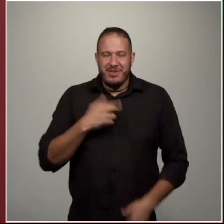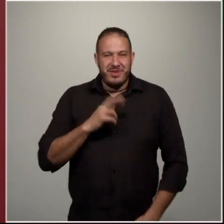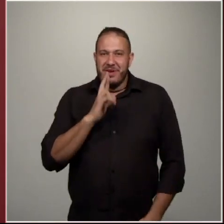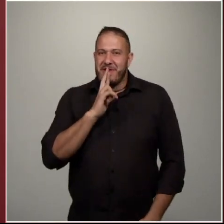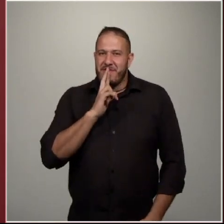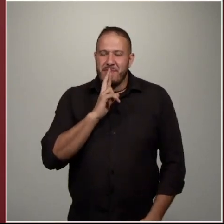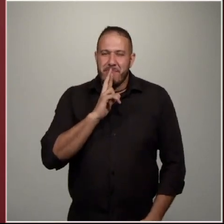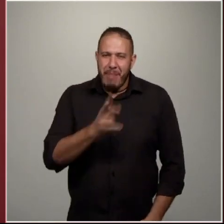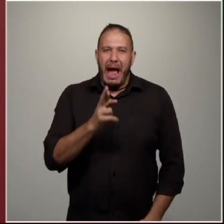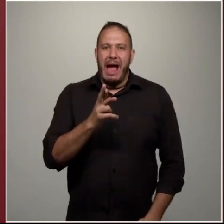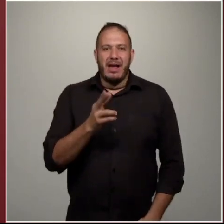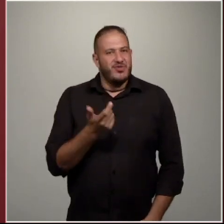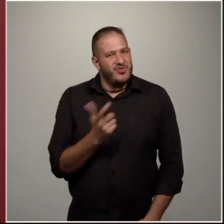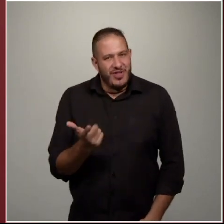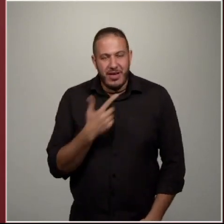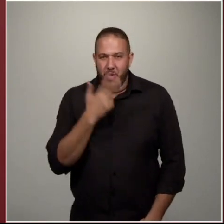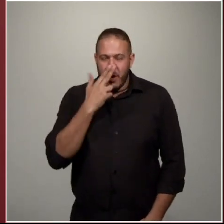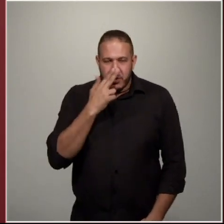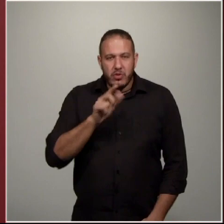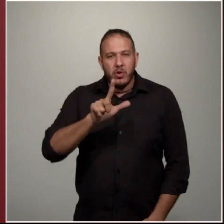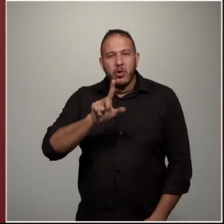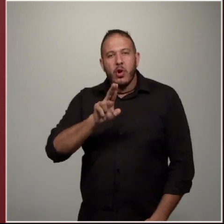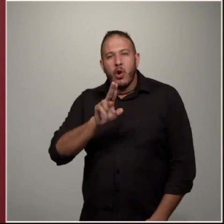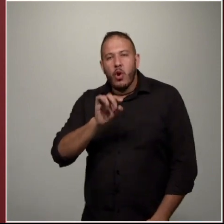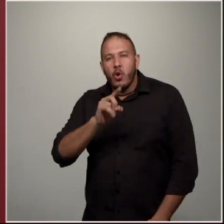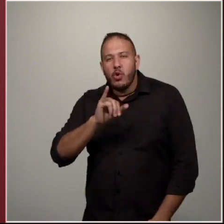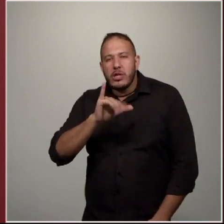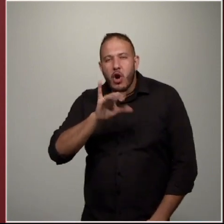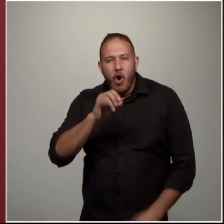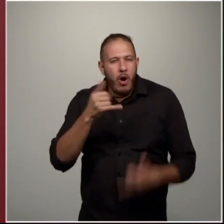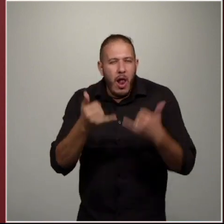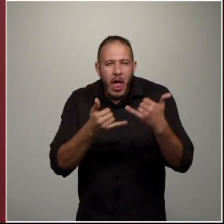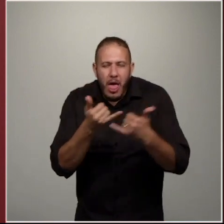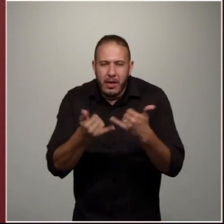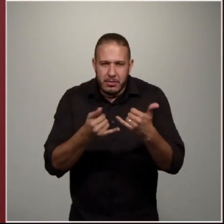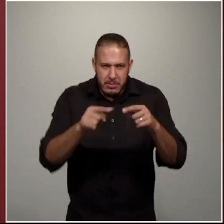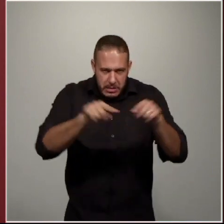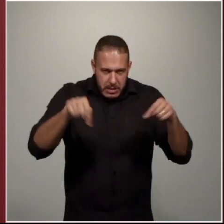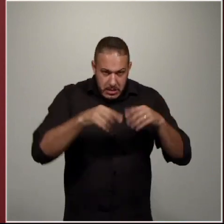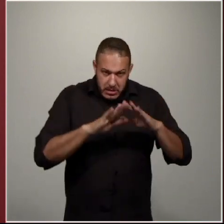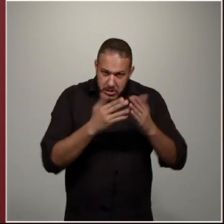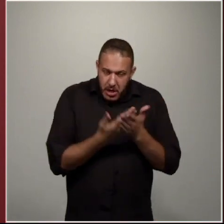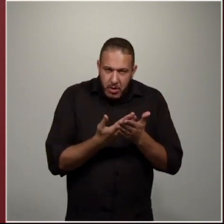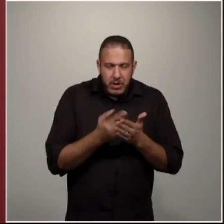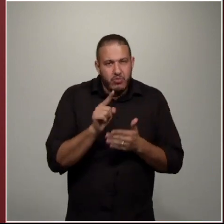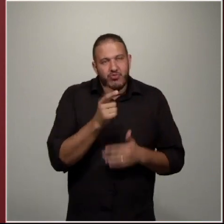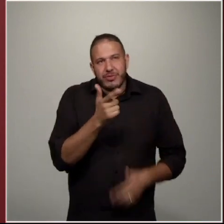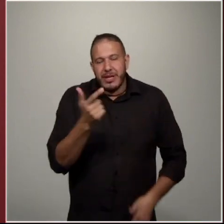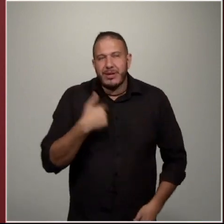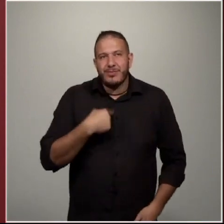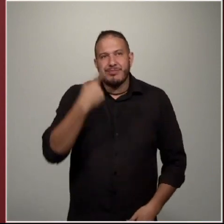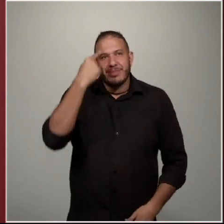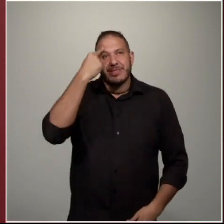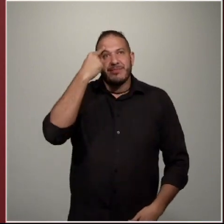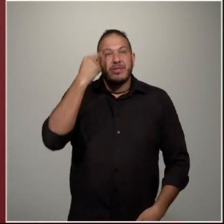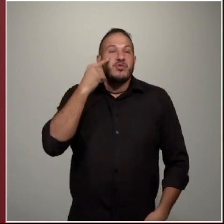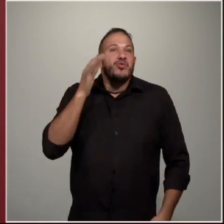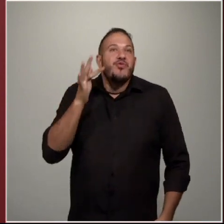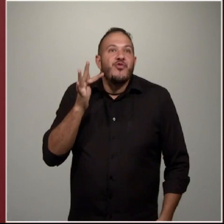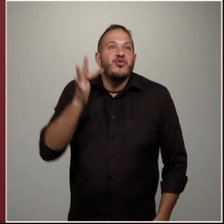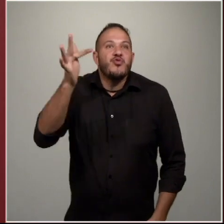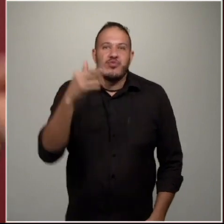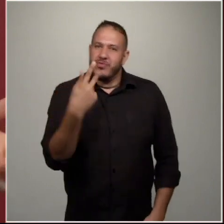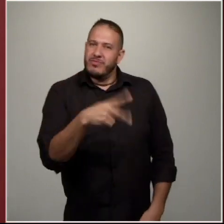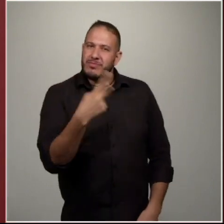é acho que o conceito do lúdico em sala de aula no não necessariamente têm um pensamento no futuro do aluno